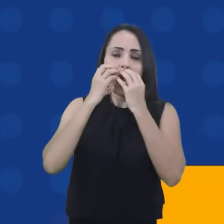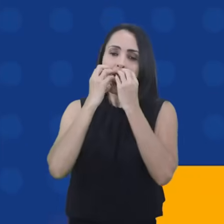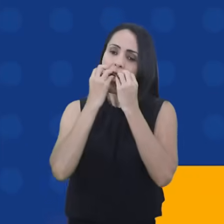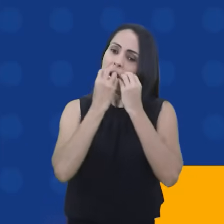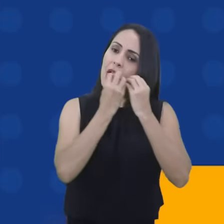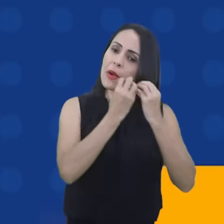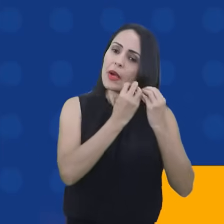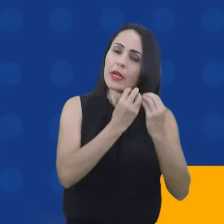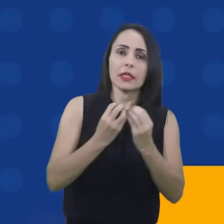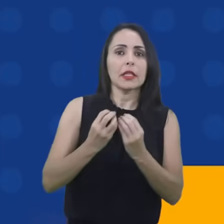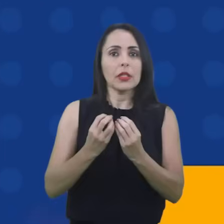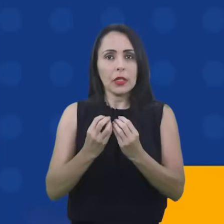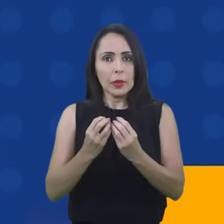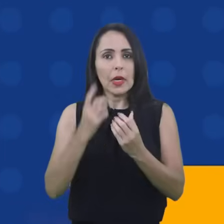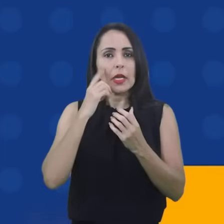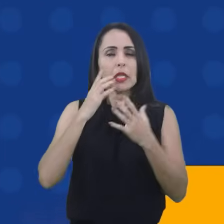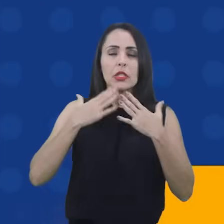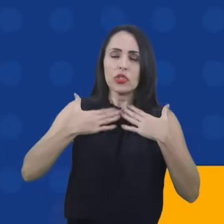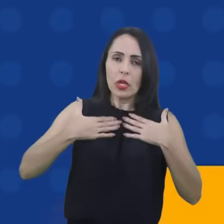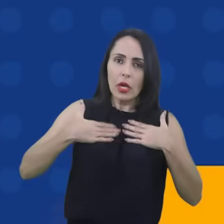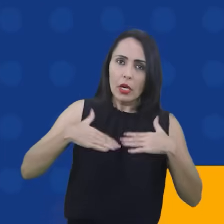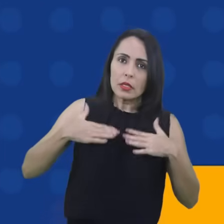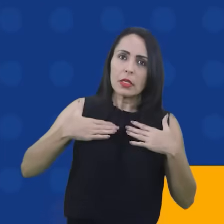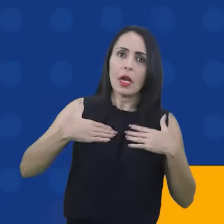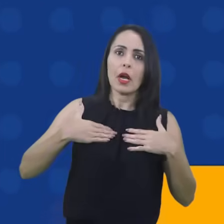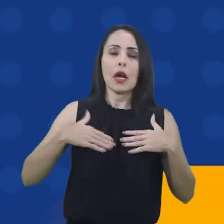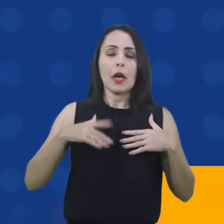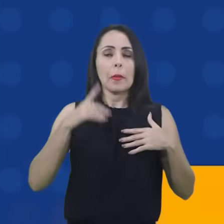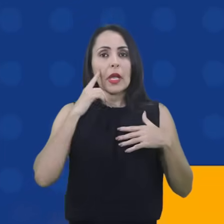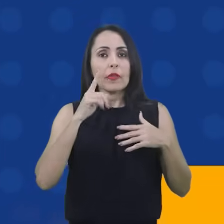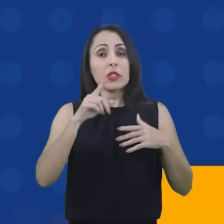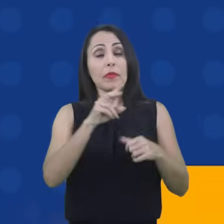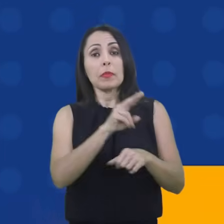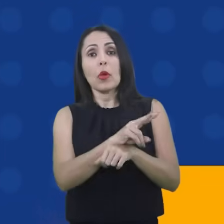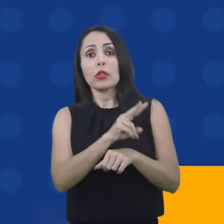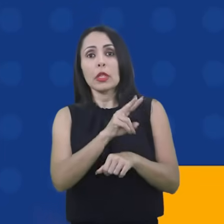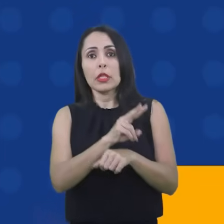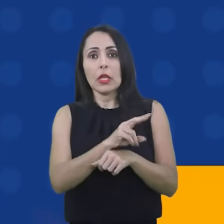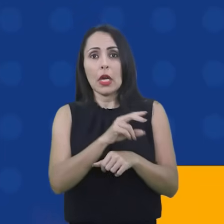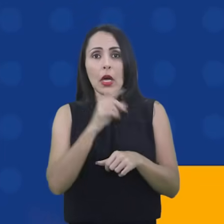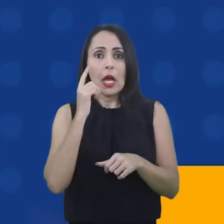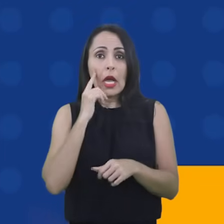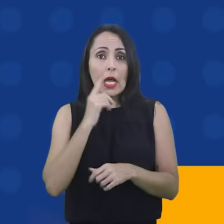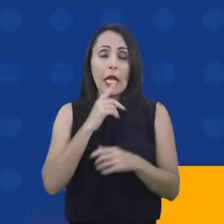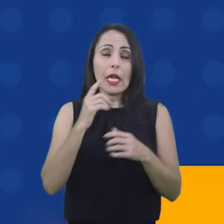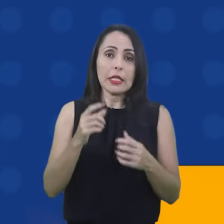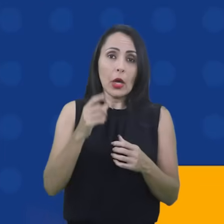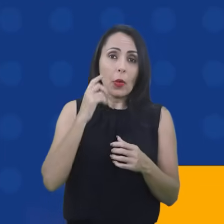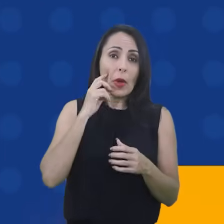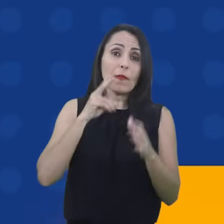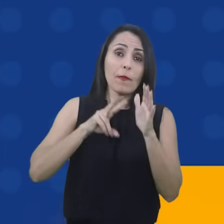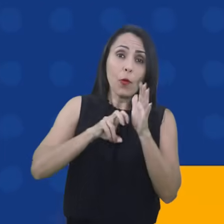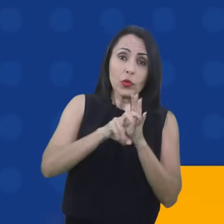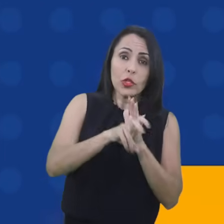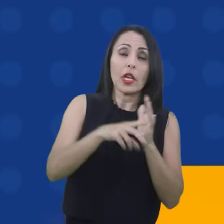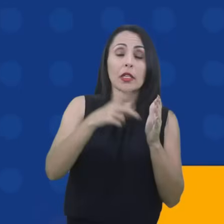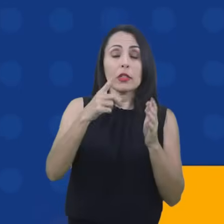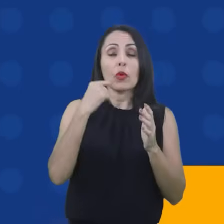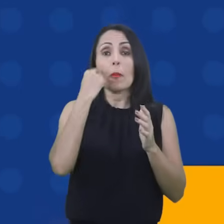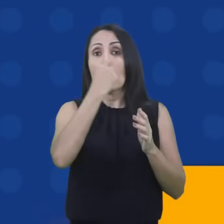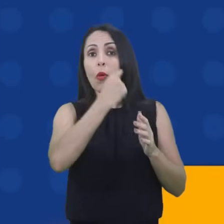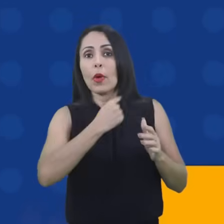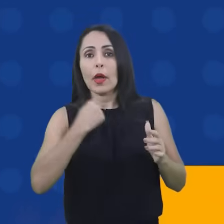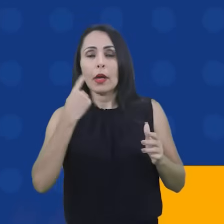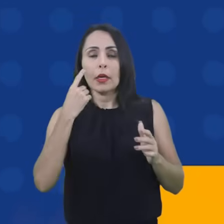tecidos bucais, né, possam descansar e também para que você venha prevenir infecções fúngicas, né, na sua boca.